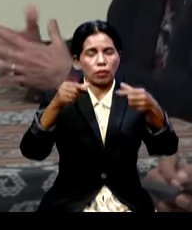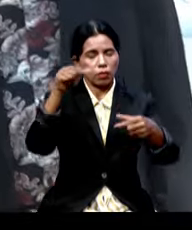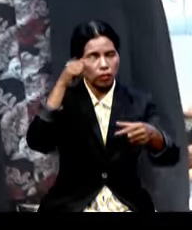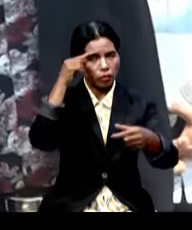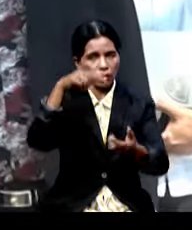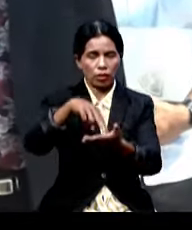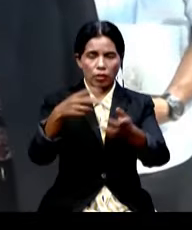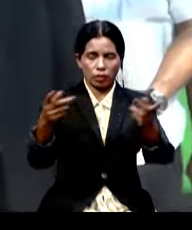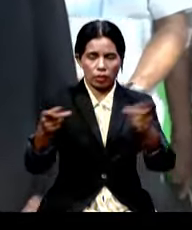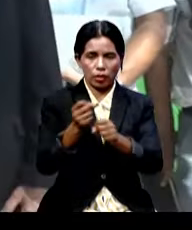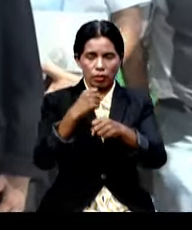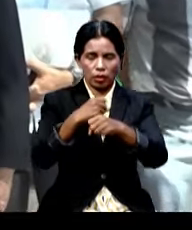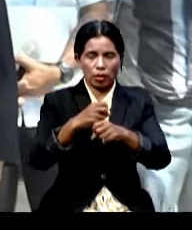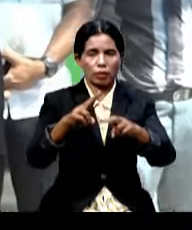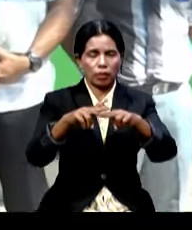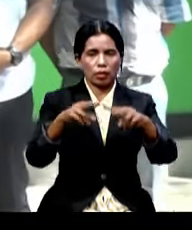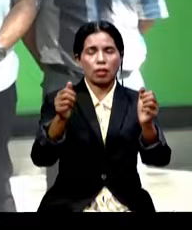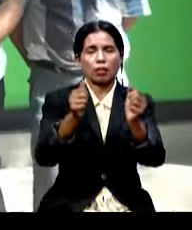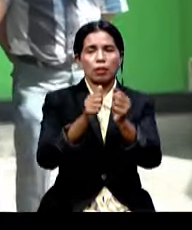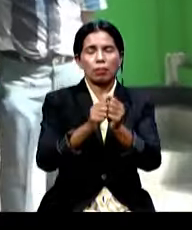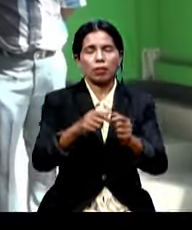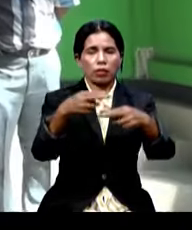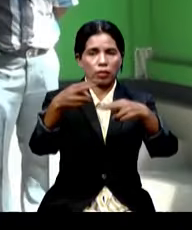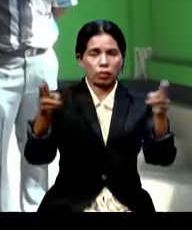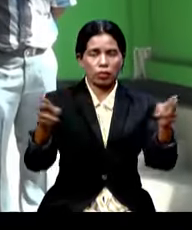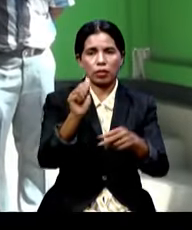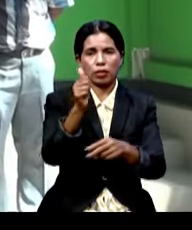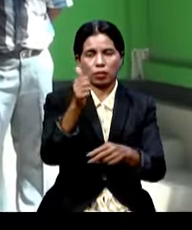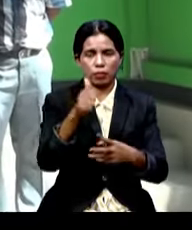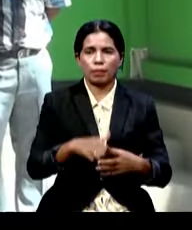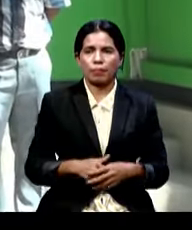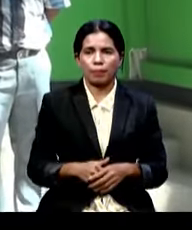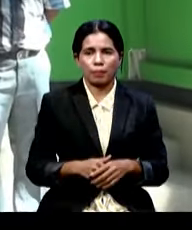odi harifatin produsan masing ne, hamutuk hektare sanulu. Jacinto Fuka, ZMN.